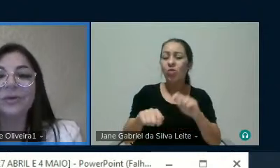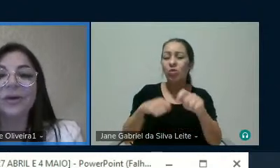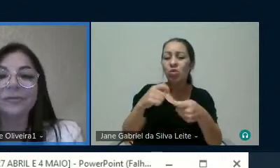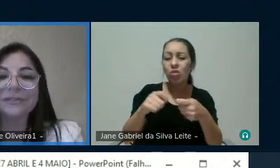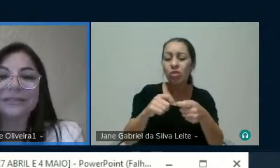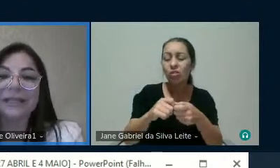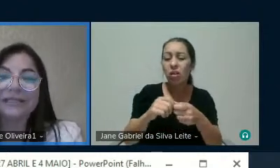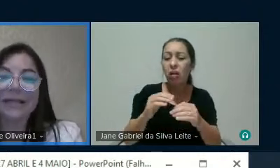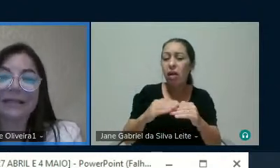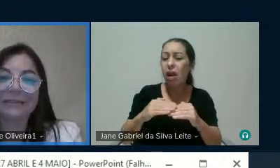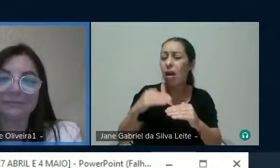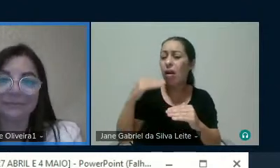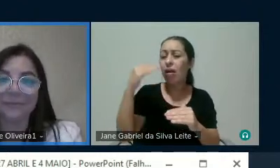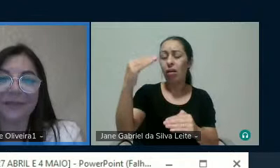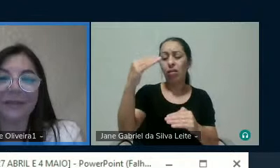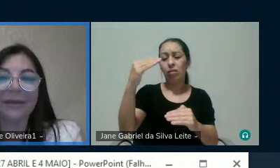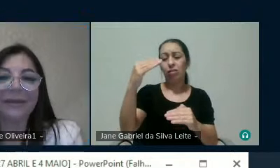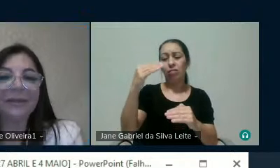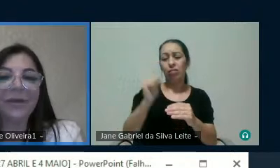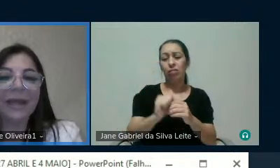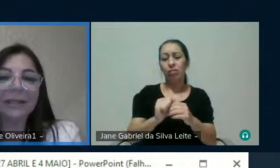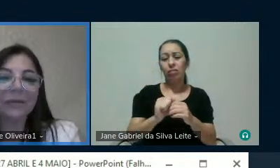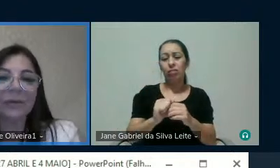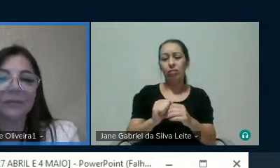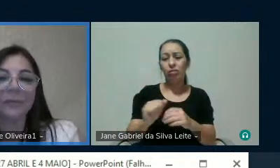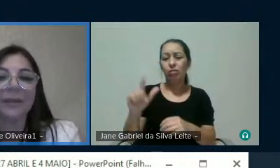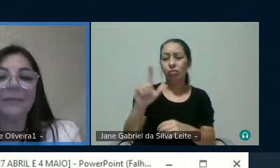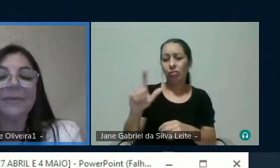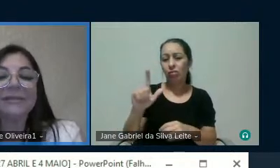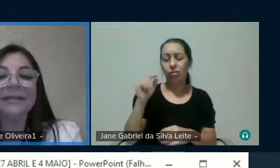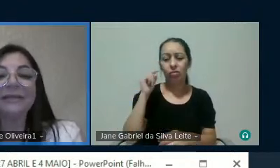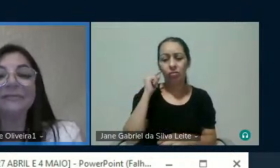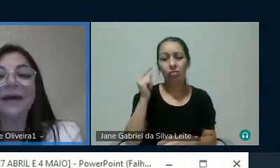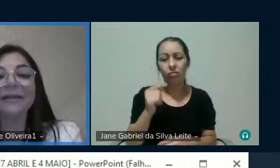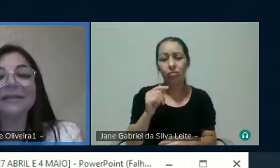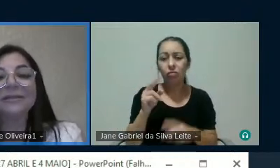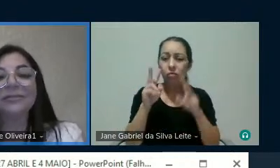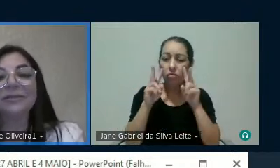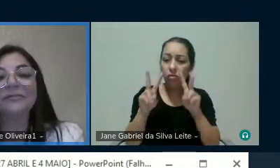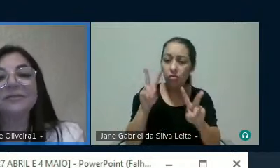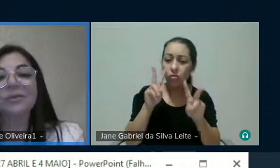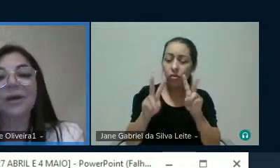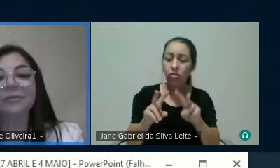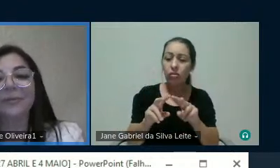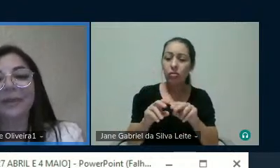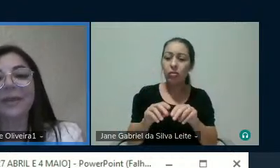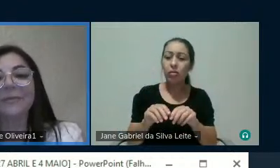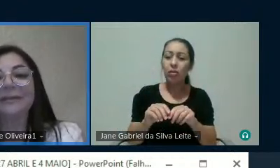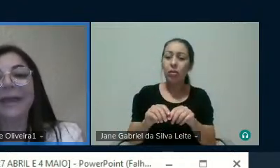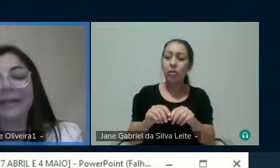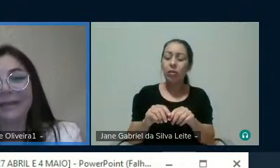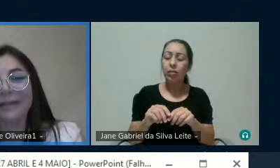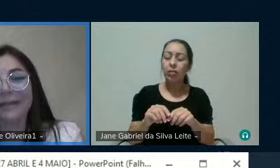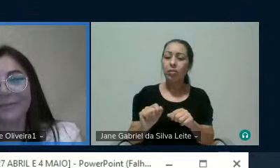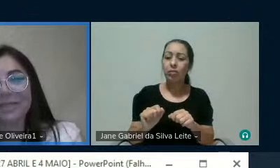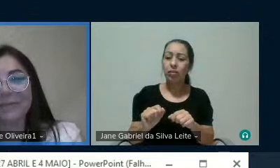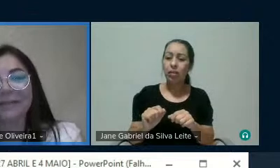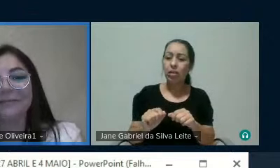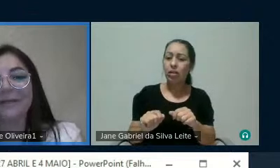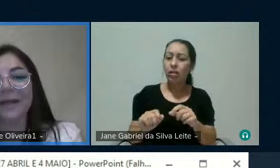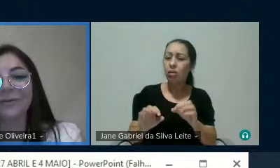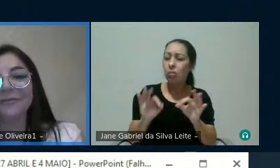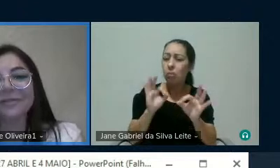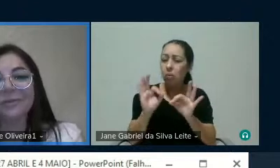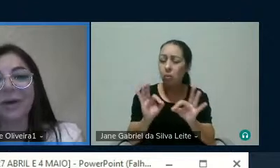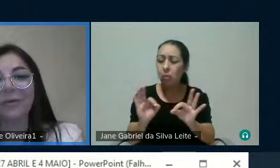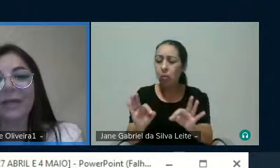literatura visual, sinalizada. Não é a língua, mas é derivada da estrutura visual. É uma técnica